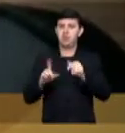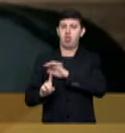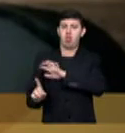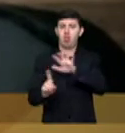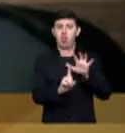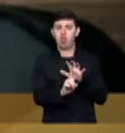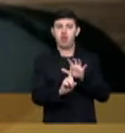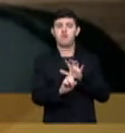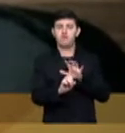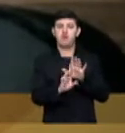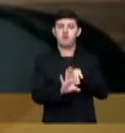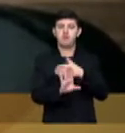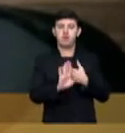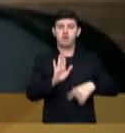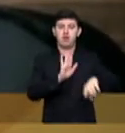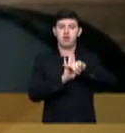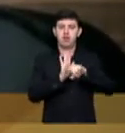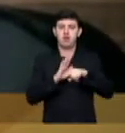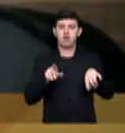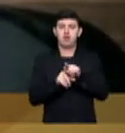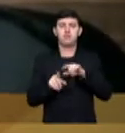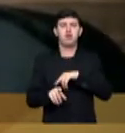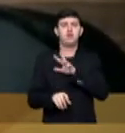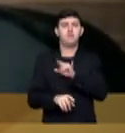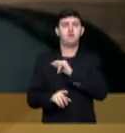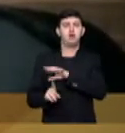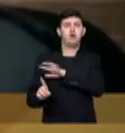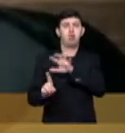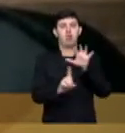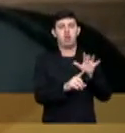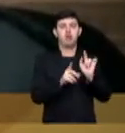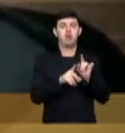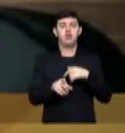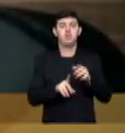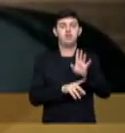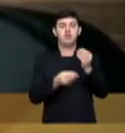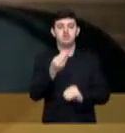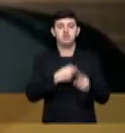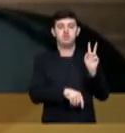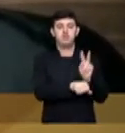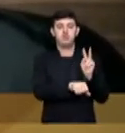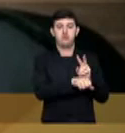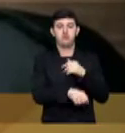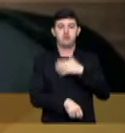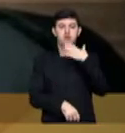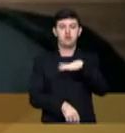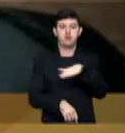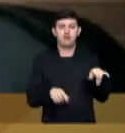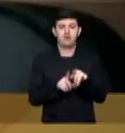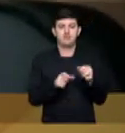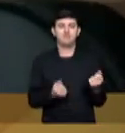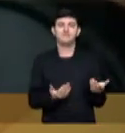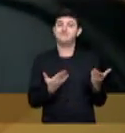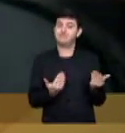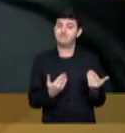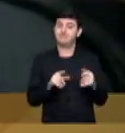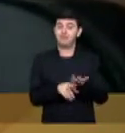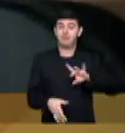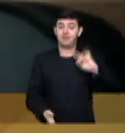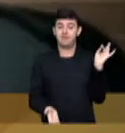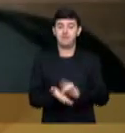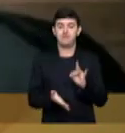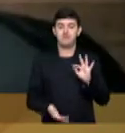influência negativa e potencialmente atinge a proteção das crianças e adolescentes. De